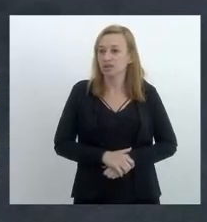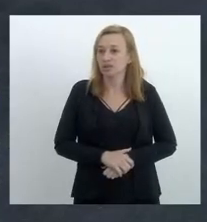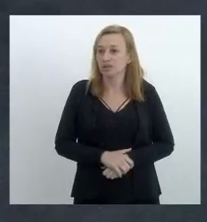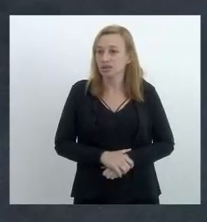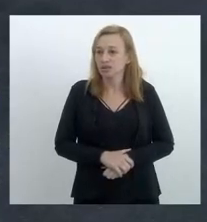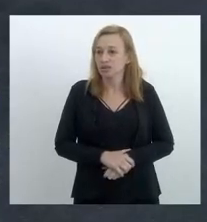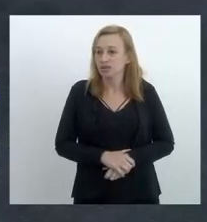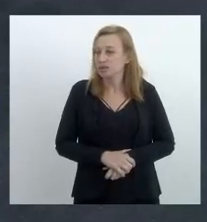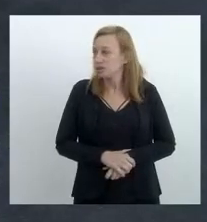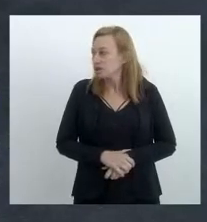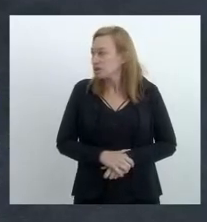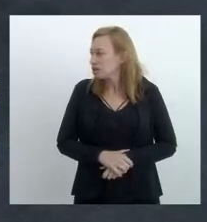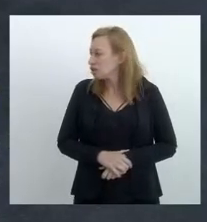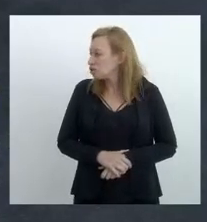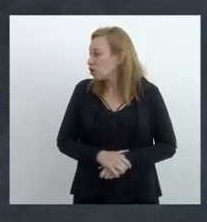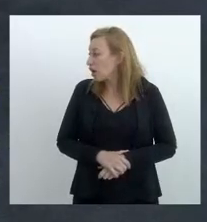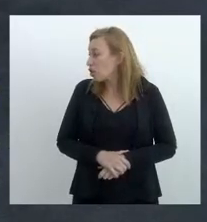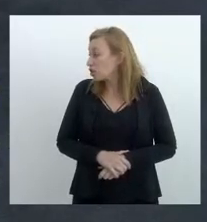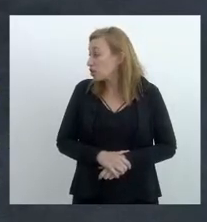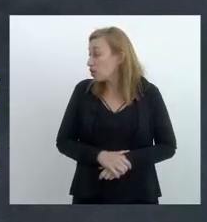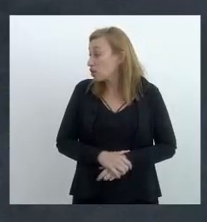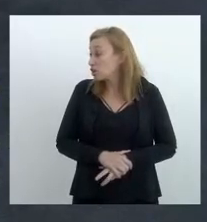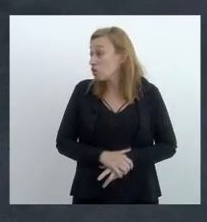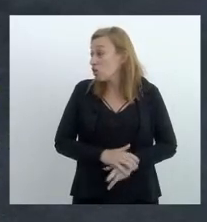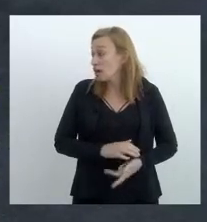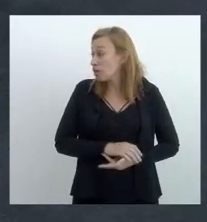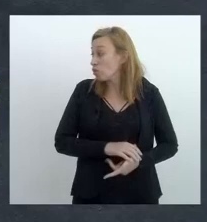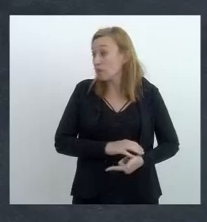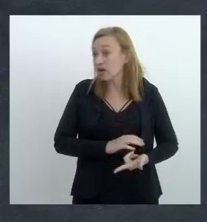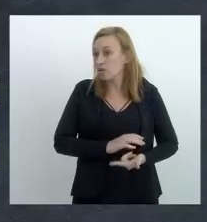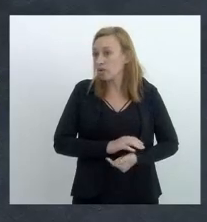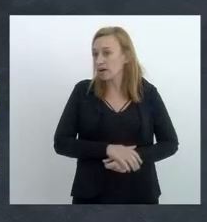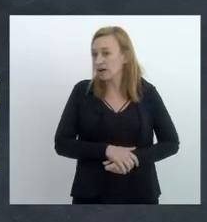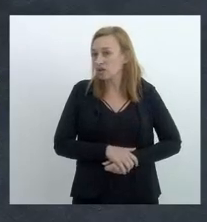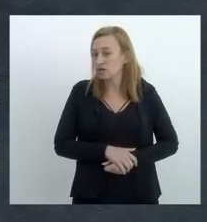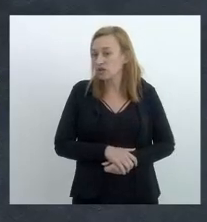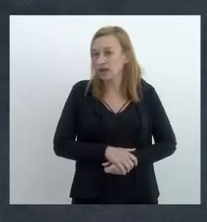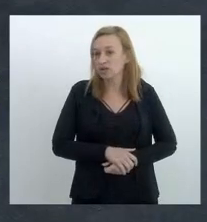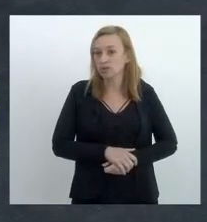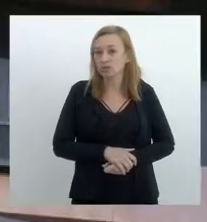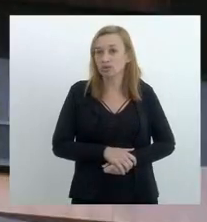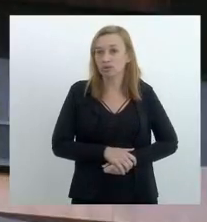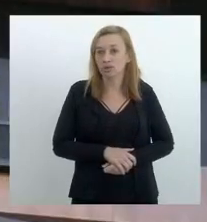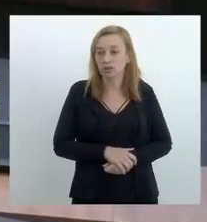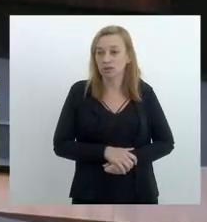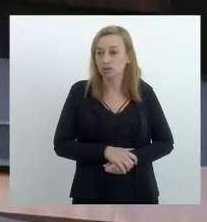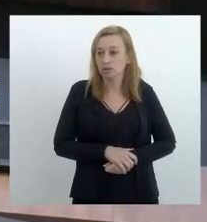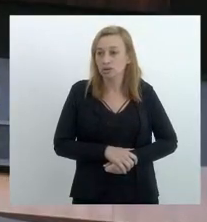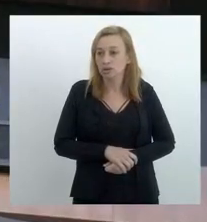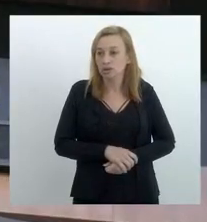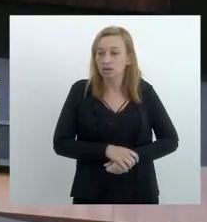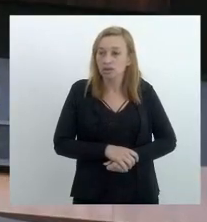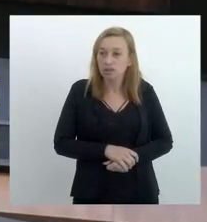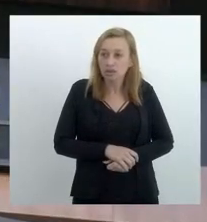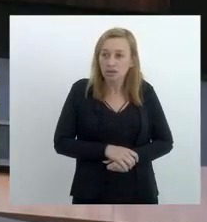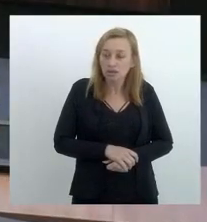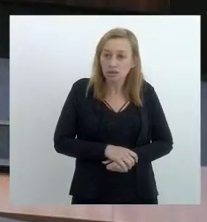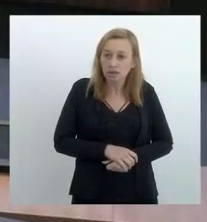uma terceira questão, que o problema do Rio de Janeiro é de receita. Ô Roberto Carlos, olha só, eu vou te